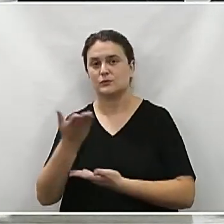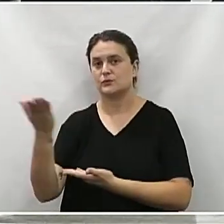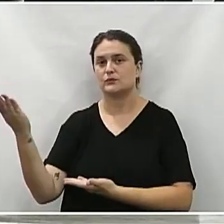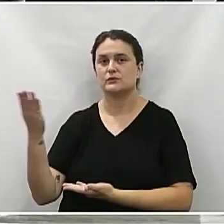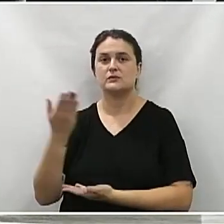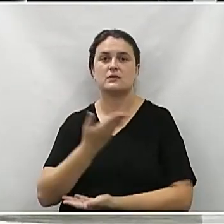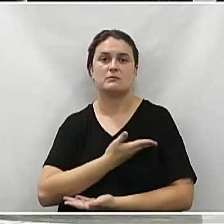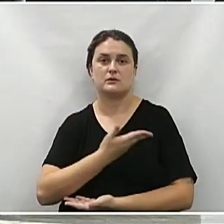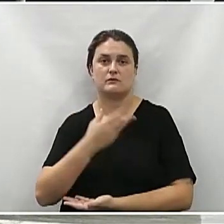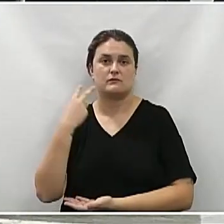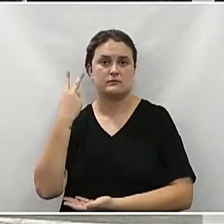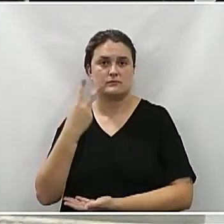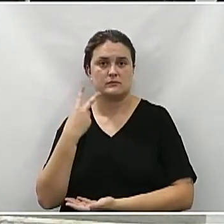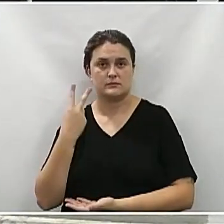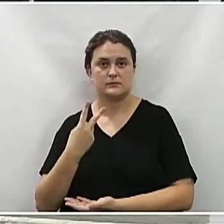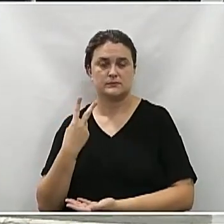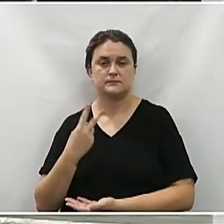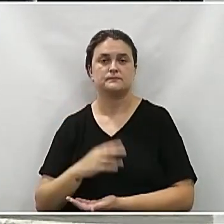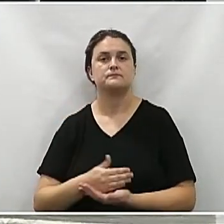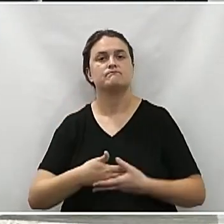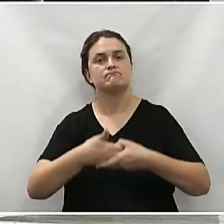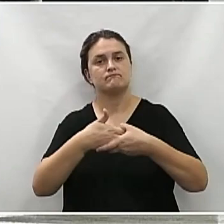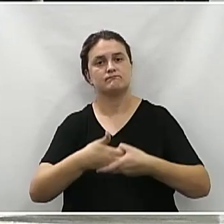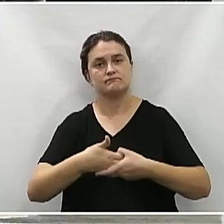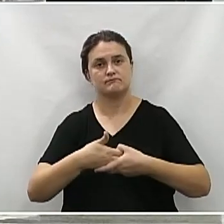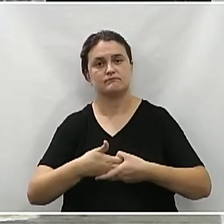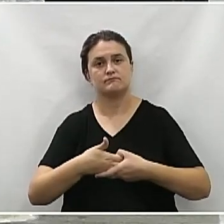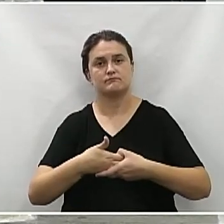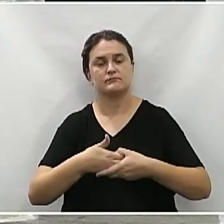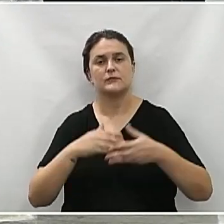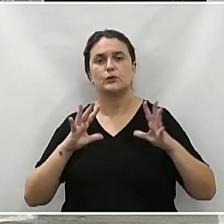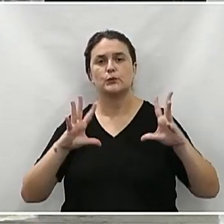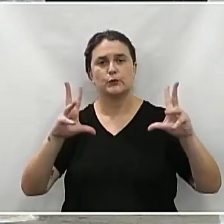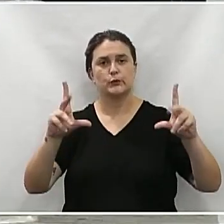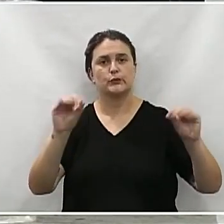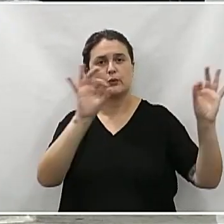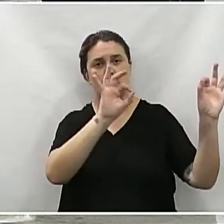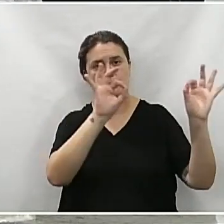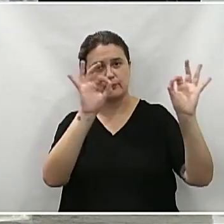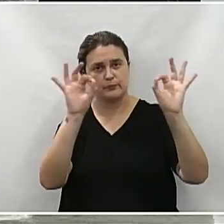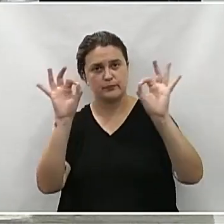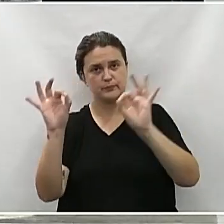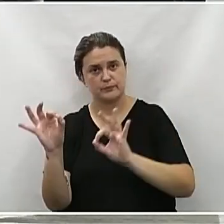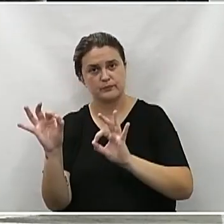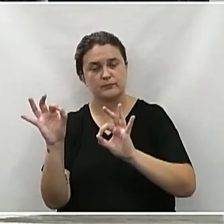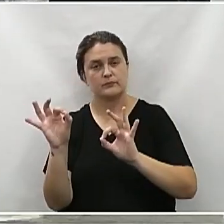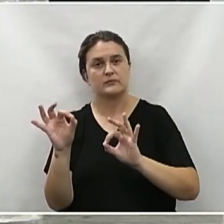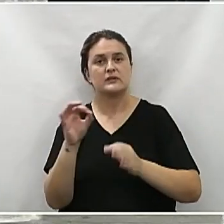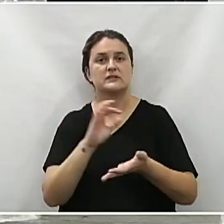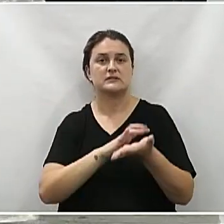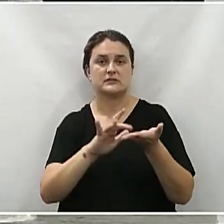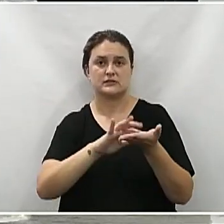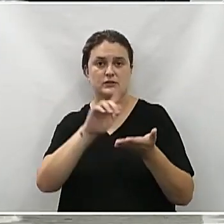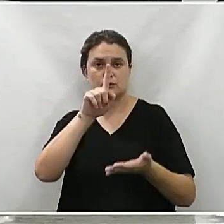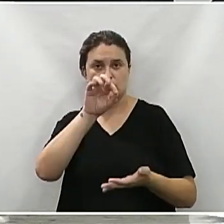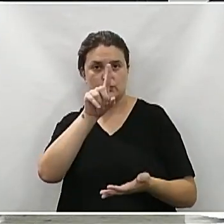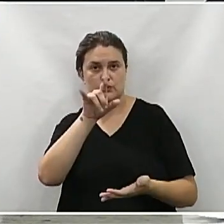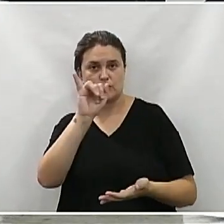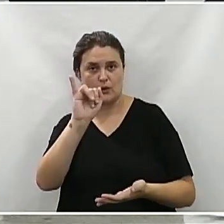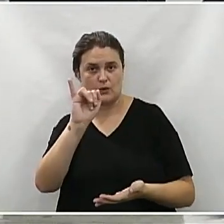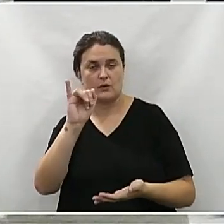colegas vereadores cumprimentar aqui também todos que estão nos assistindo secretário Godoy